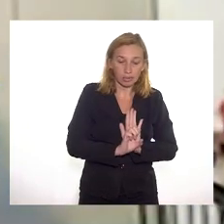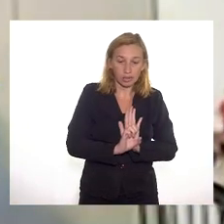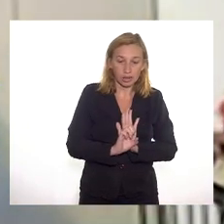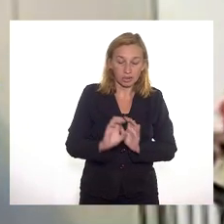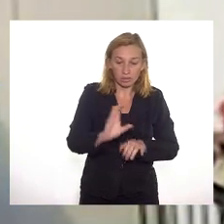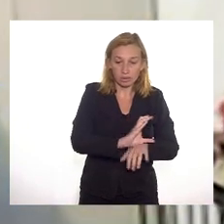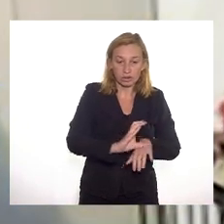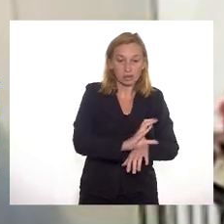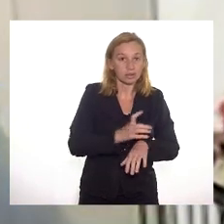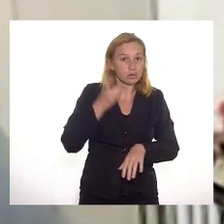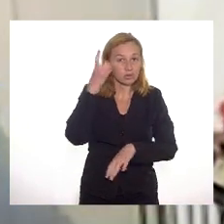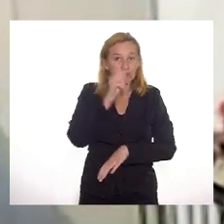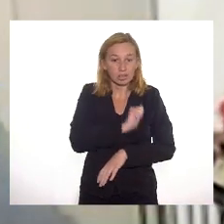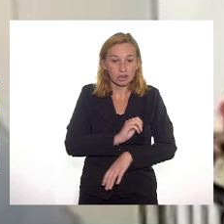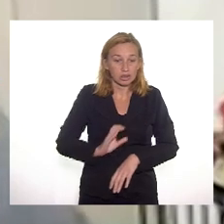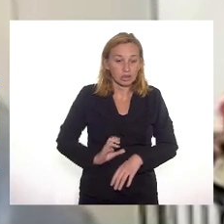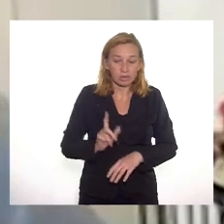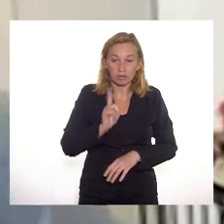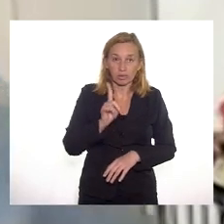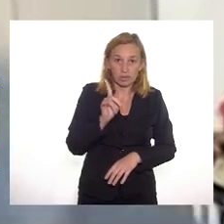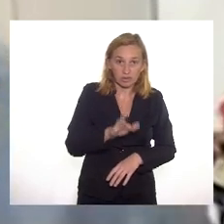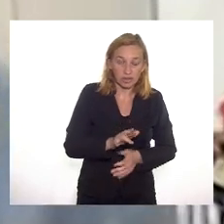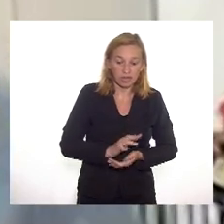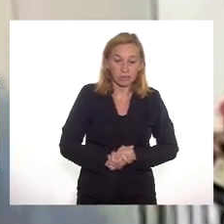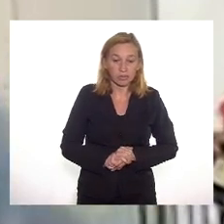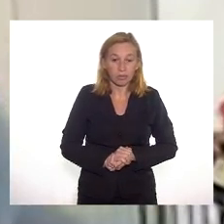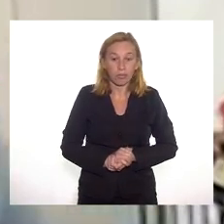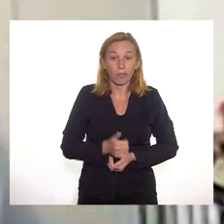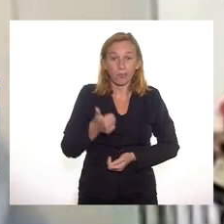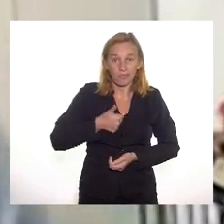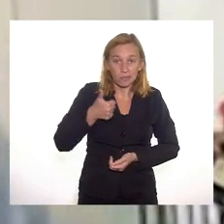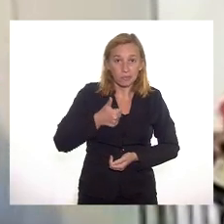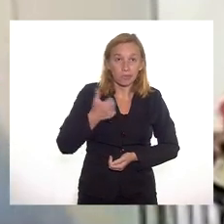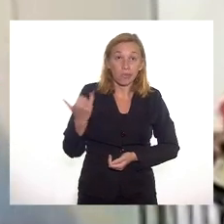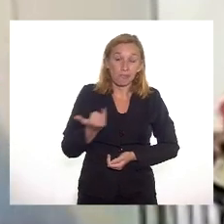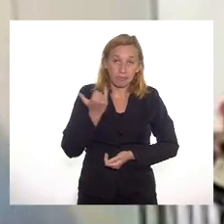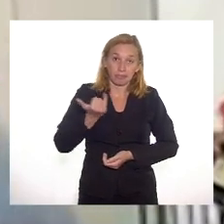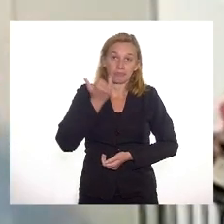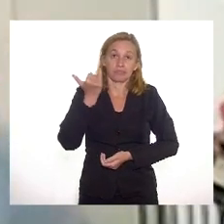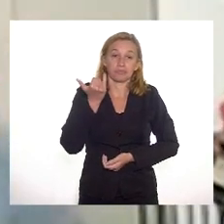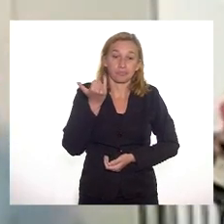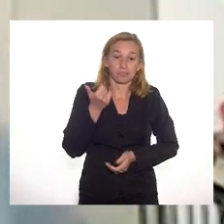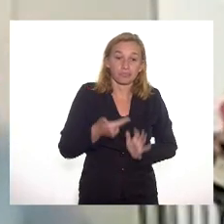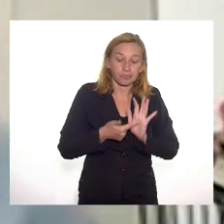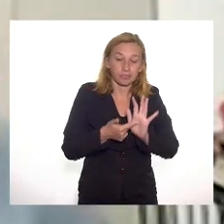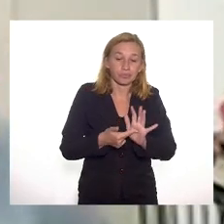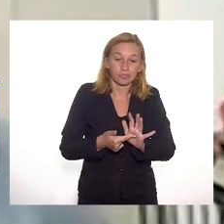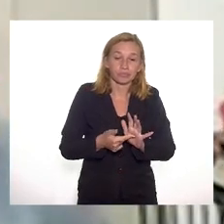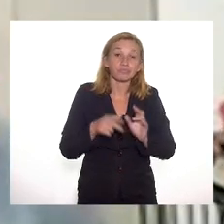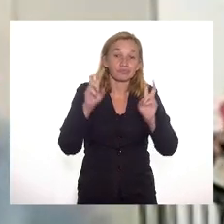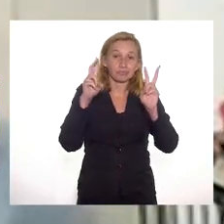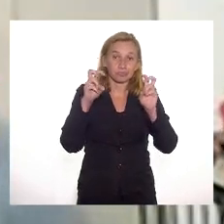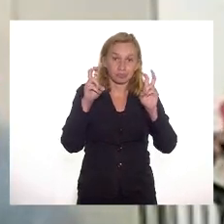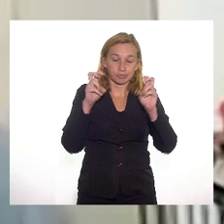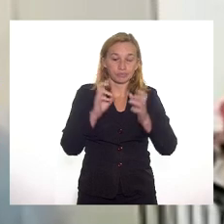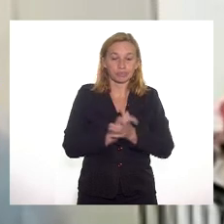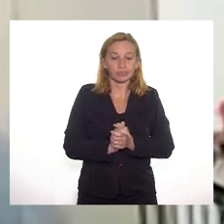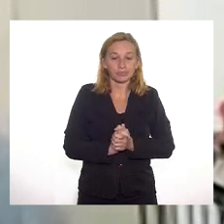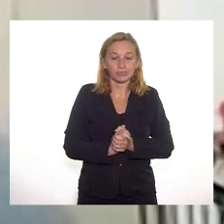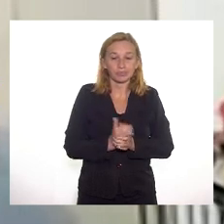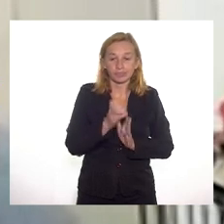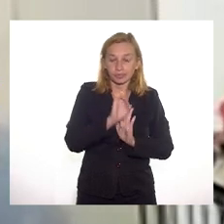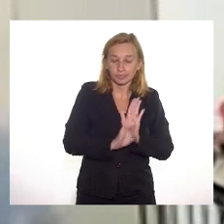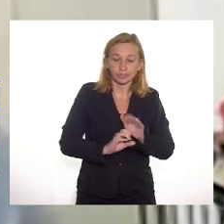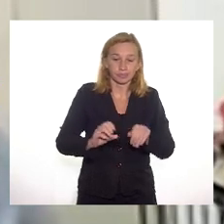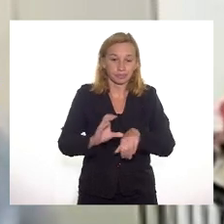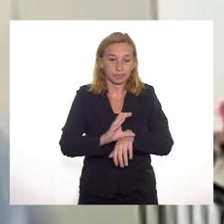do deputado André Siciliano não é diferente. Em primeiro lugar, é importante destacar do que se trata, né? Essa emenda